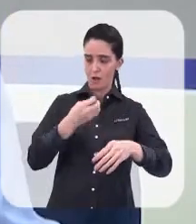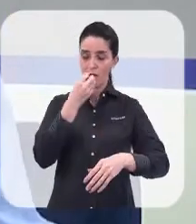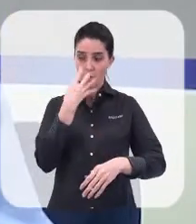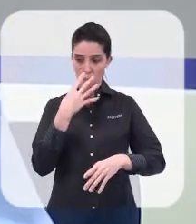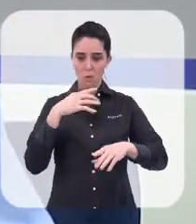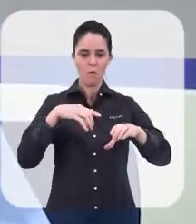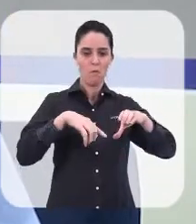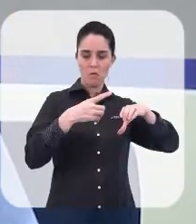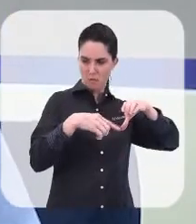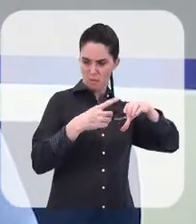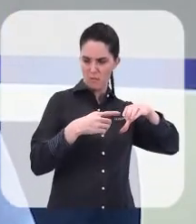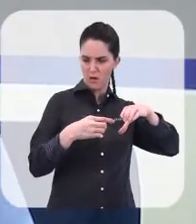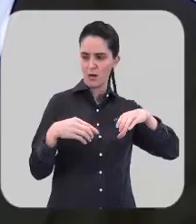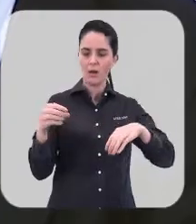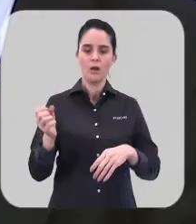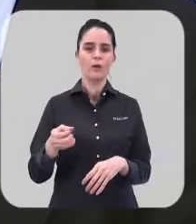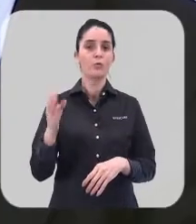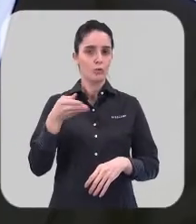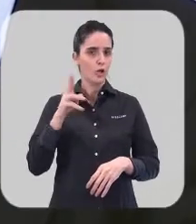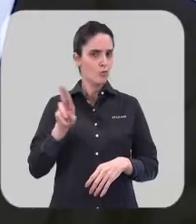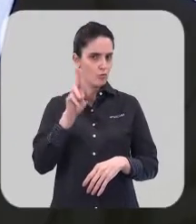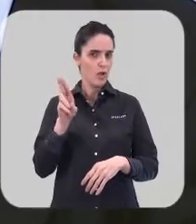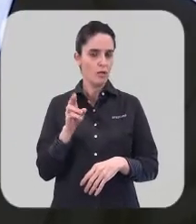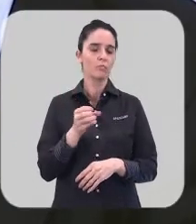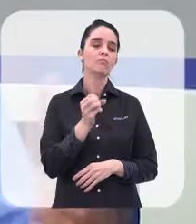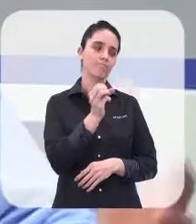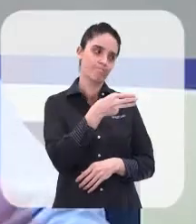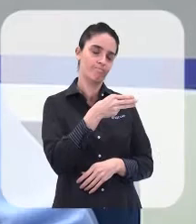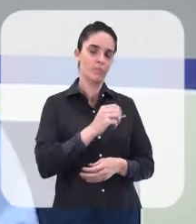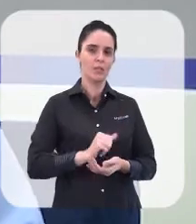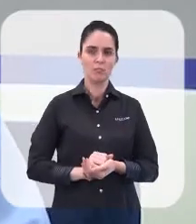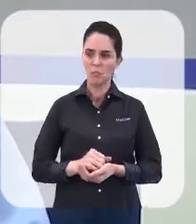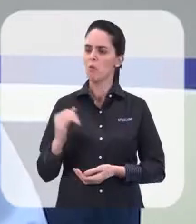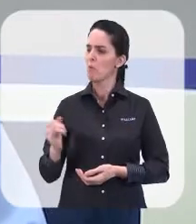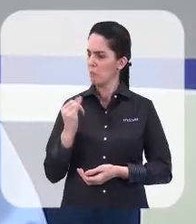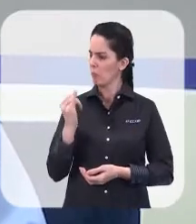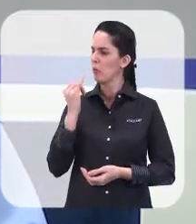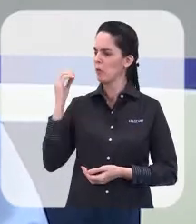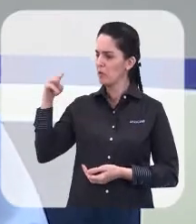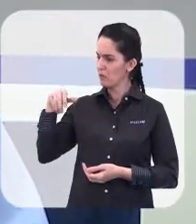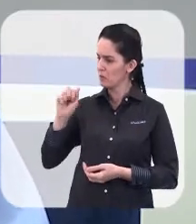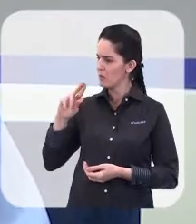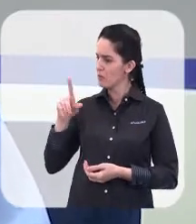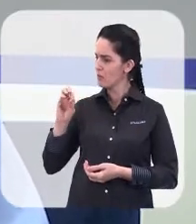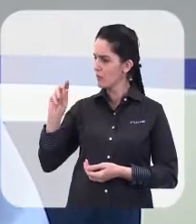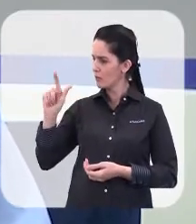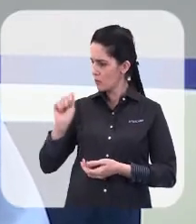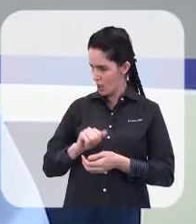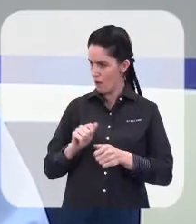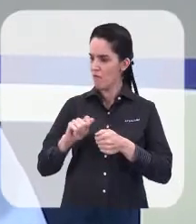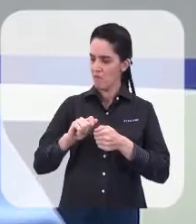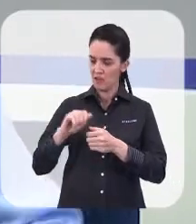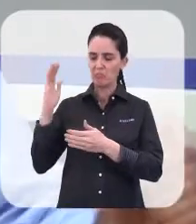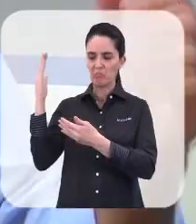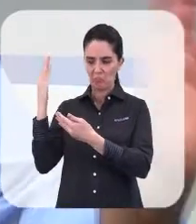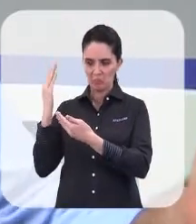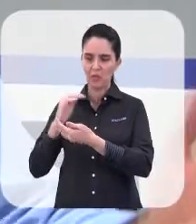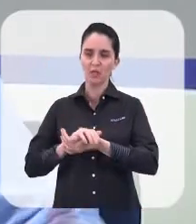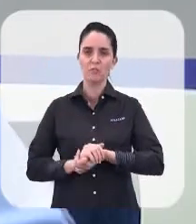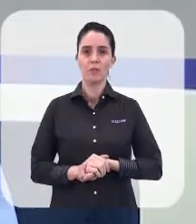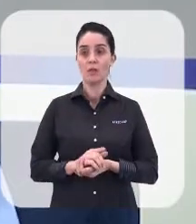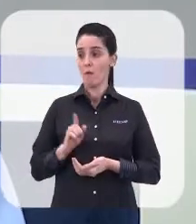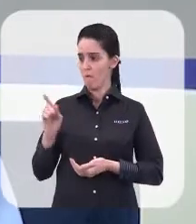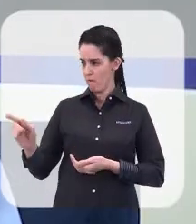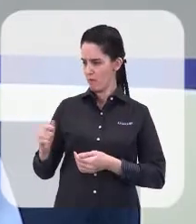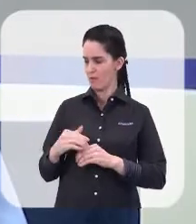pneu que não serve mais para o automóvel, sim, então. Sim, sem dúvida. Marcelo, que trabalho importante que a Mazola desenvolve, hein? Parabéns. Marcelo, você que